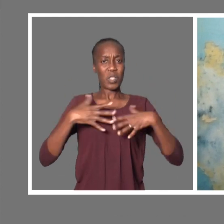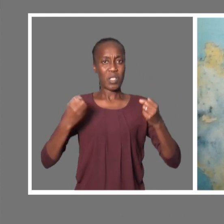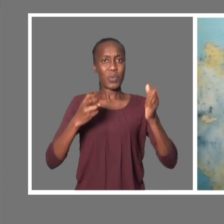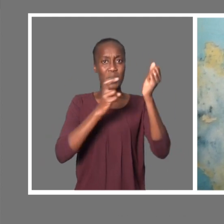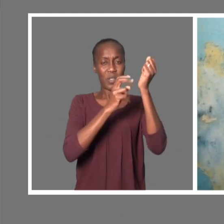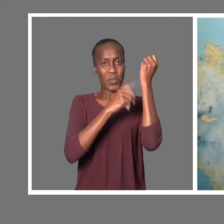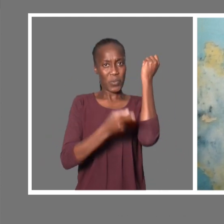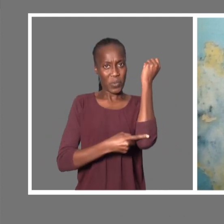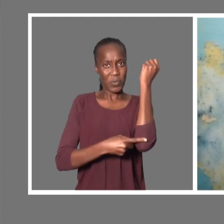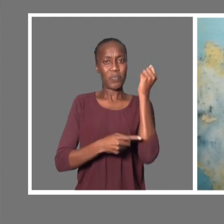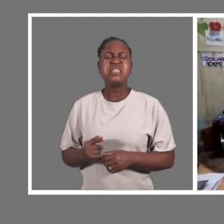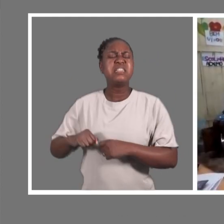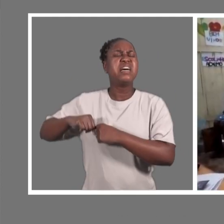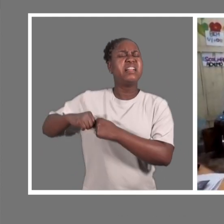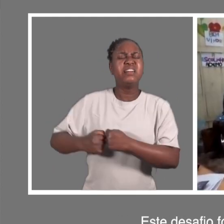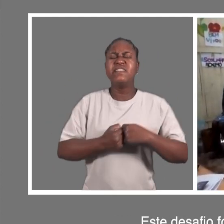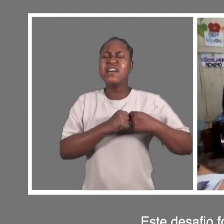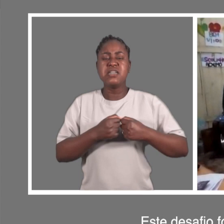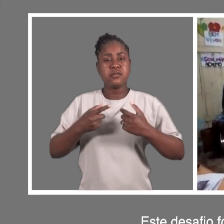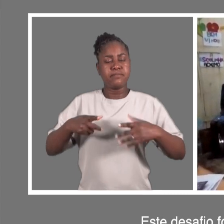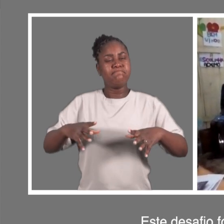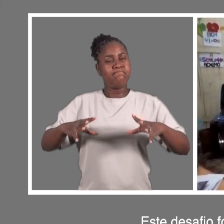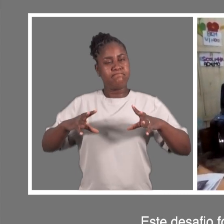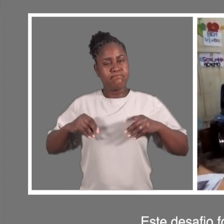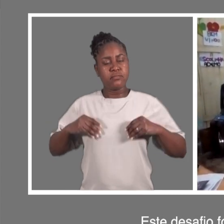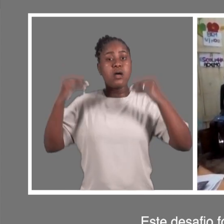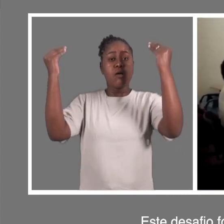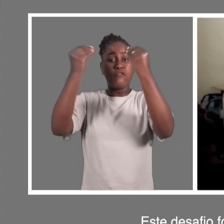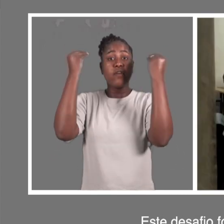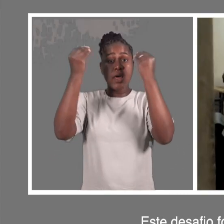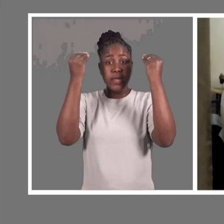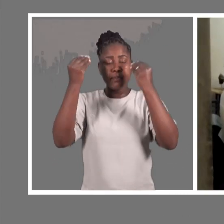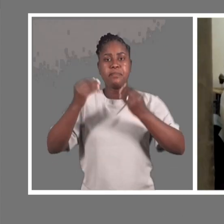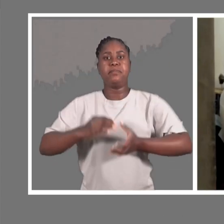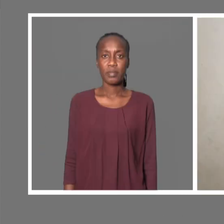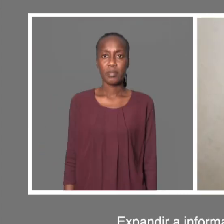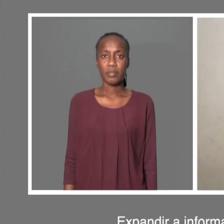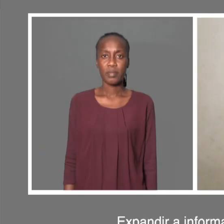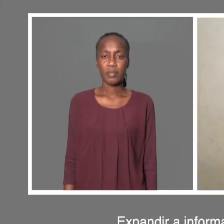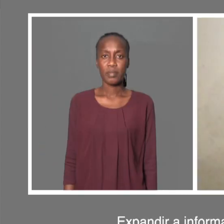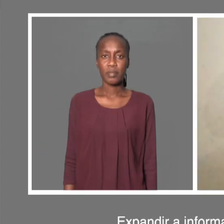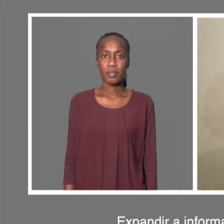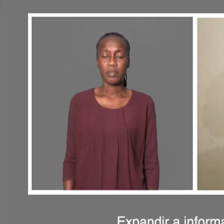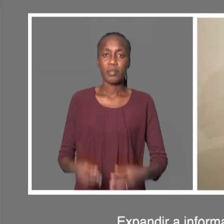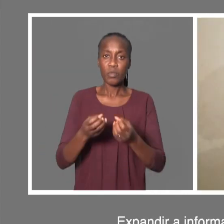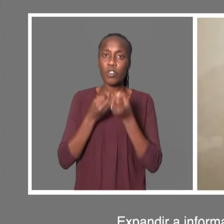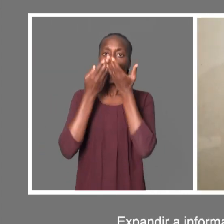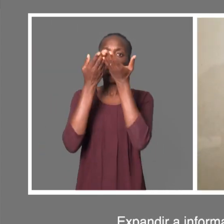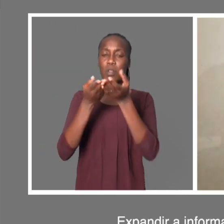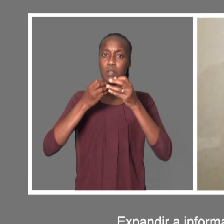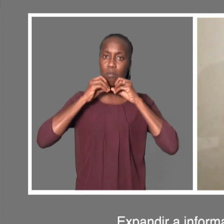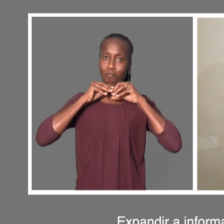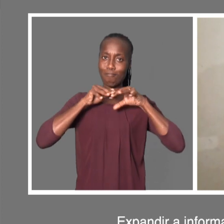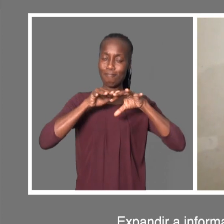sua saúde sexual. Este desafio foi aceito pelos formandos. Expandir a formação